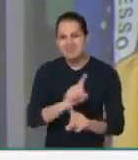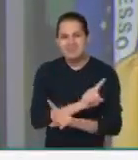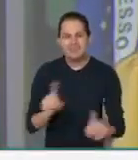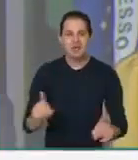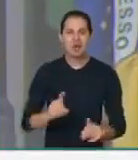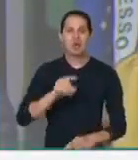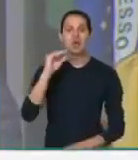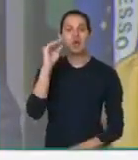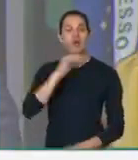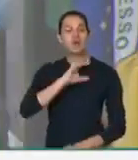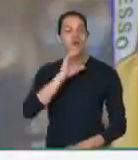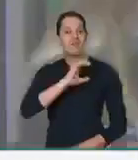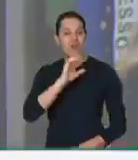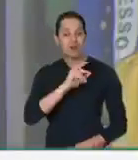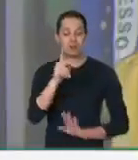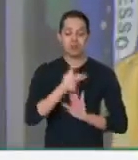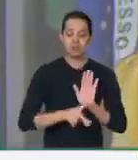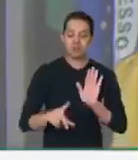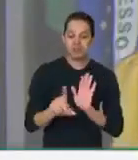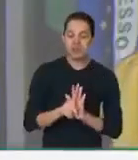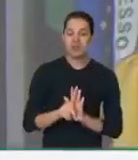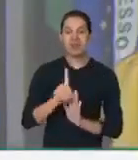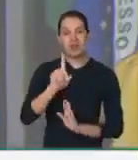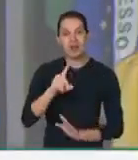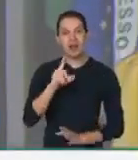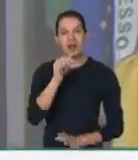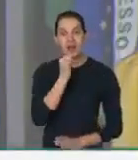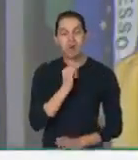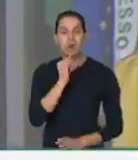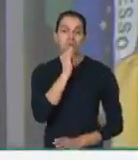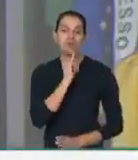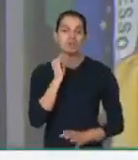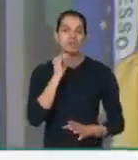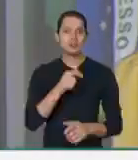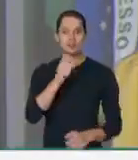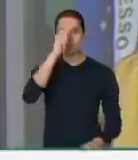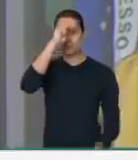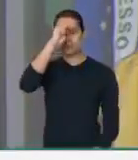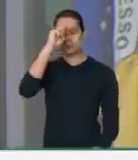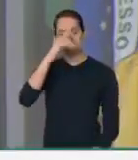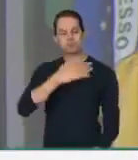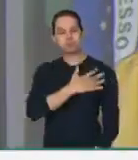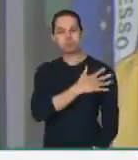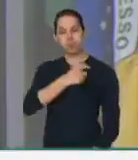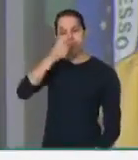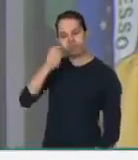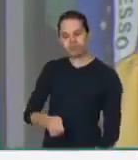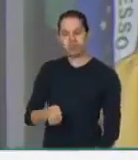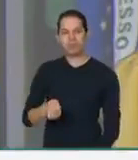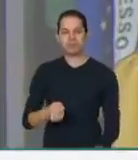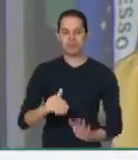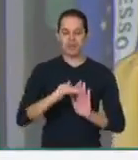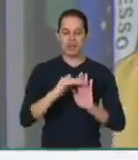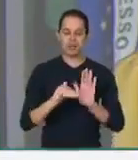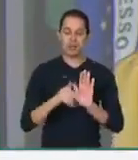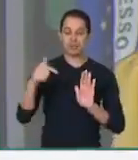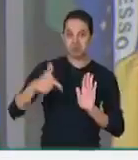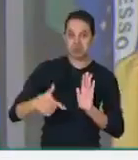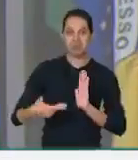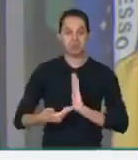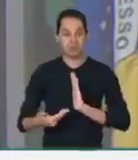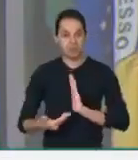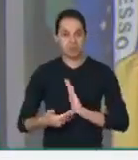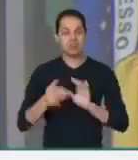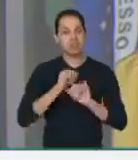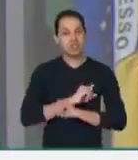favoráveis a esse projeto de lei que é um exemplo de totalitarismo que está sendo pautado aqui na Câmara